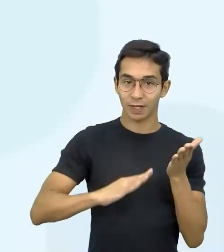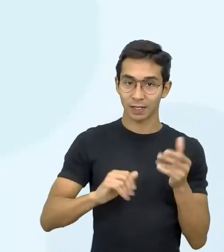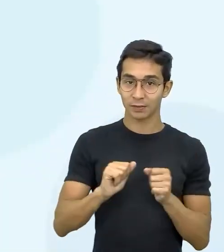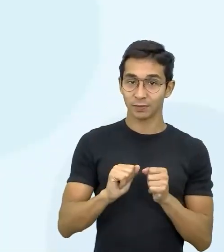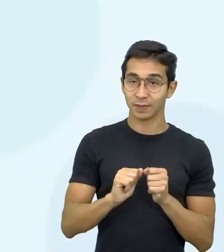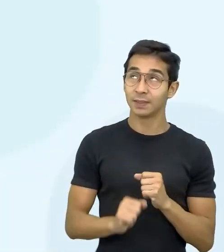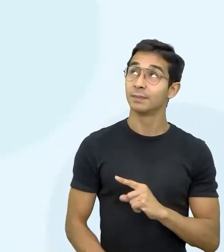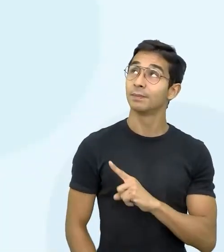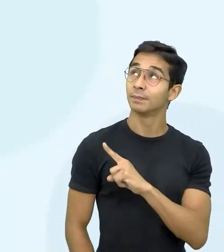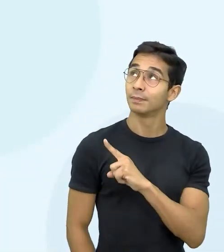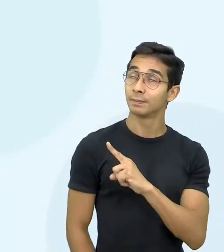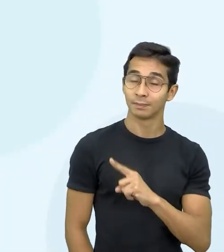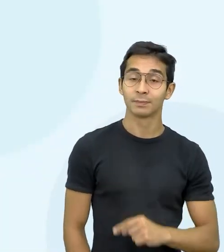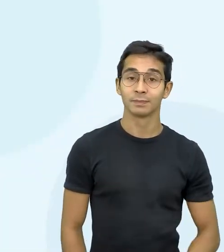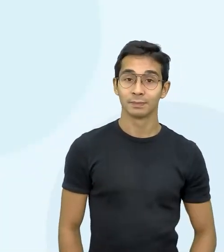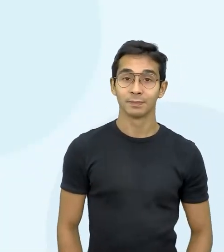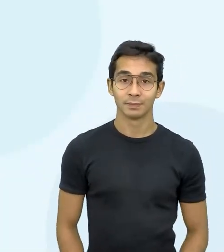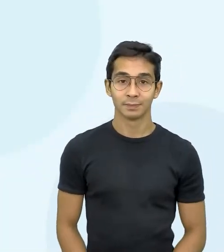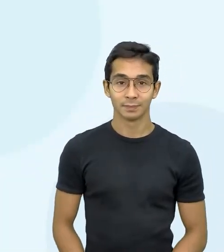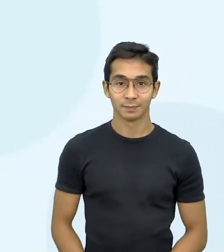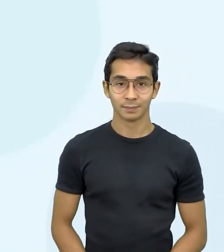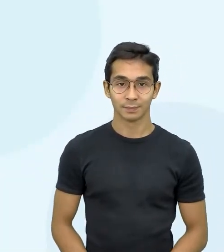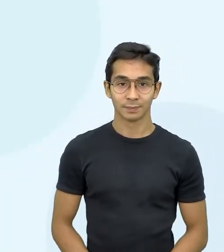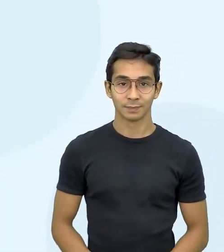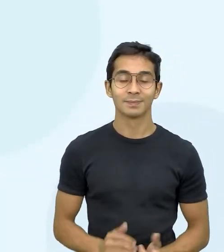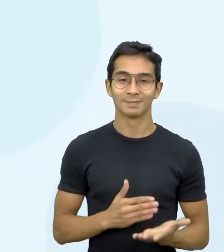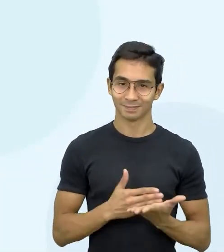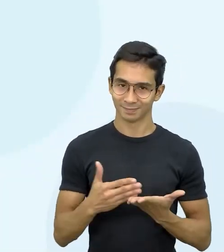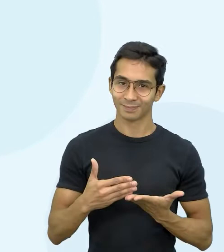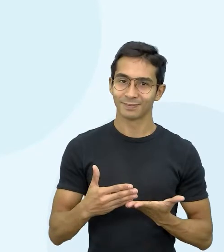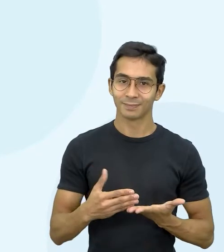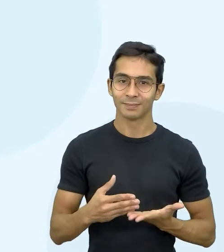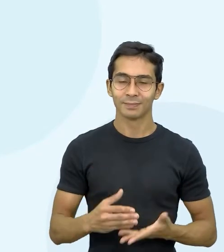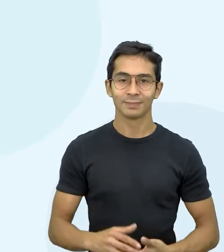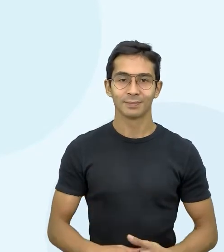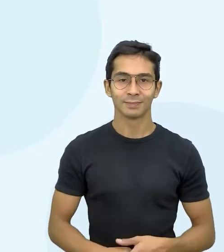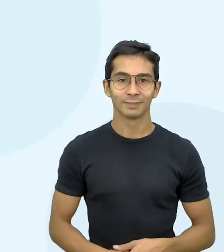fazermos. Vamos lá então.